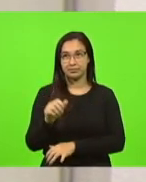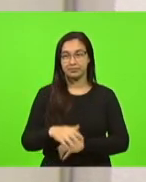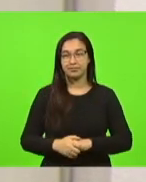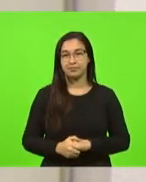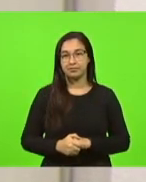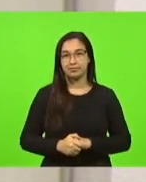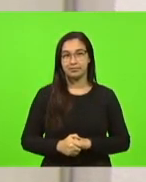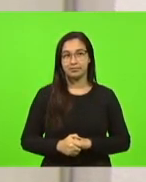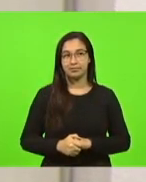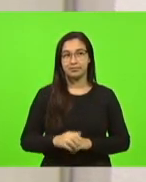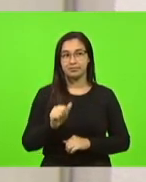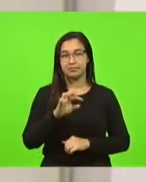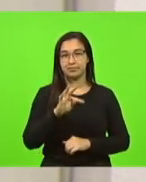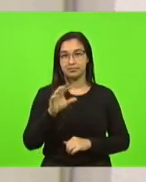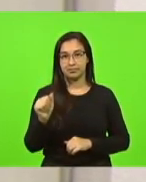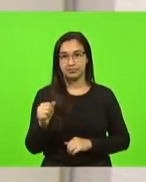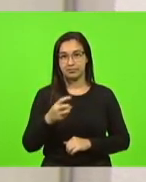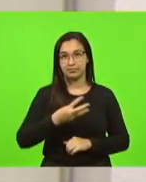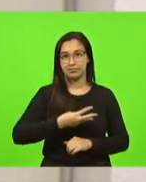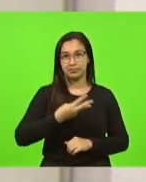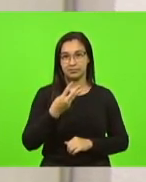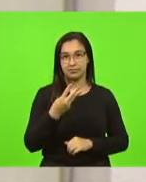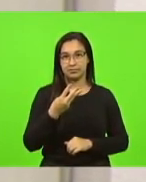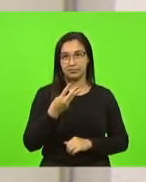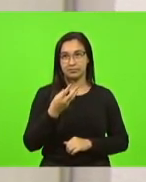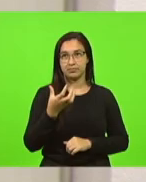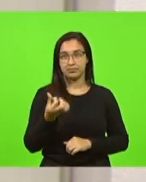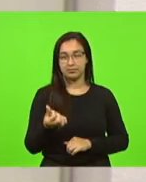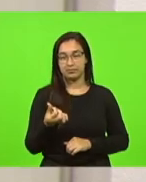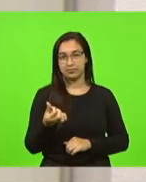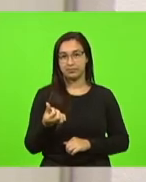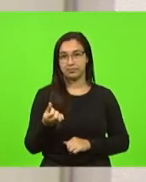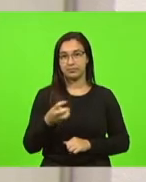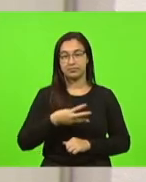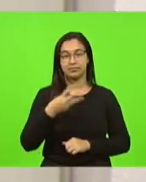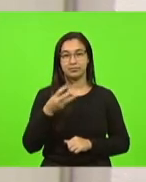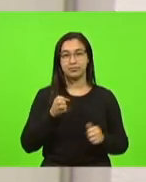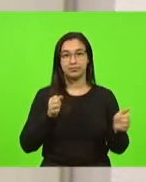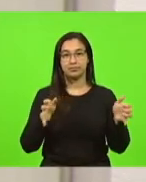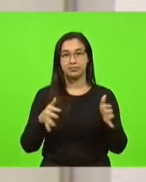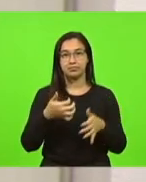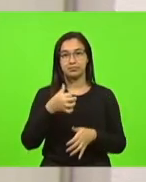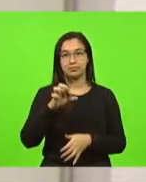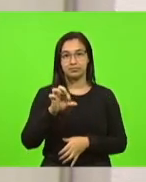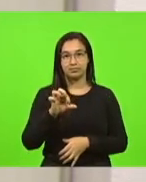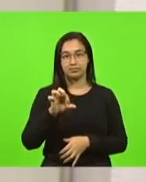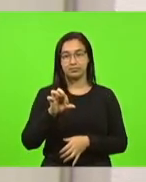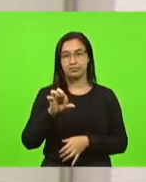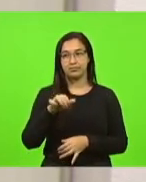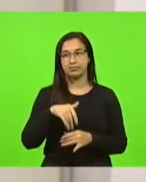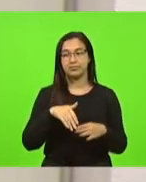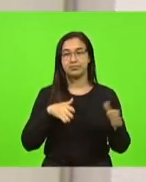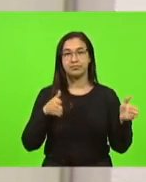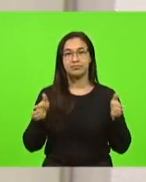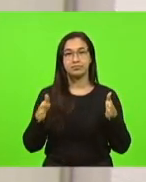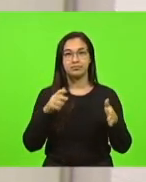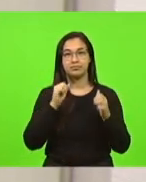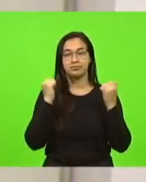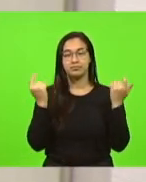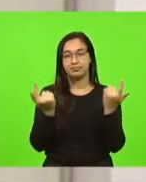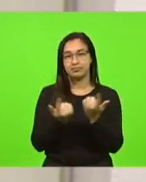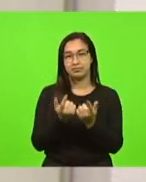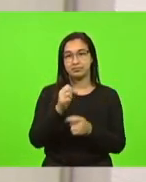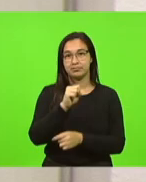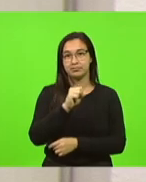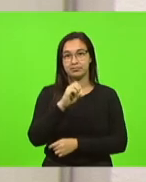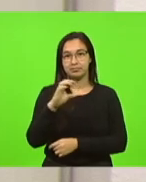da 30ª sessão extraordinária da 3ª sessão legislativa da 19ª legislatura da Assembleia Legislativa do Estado de